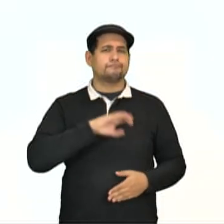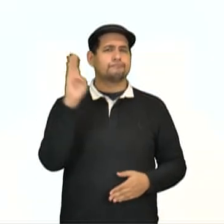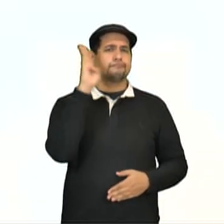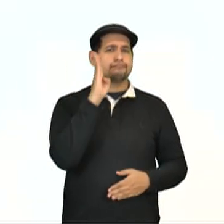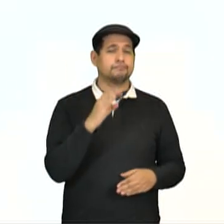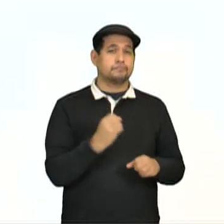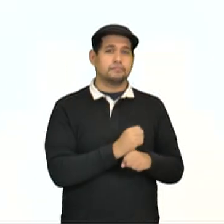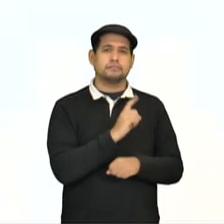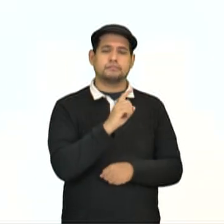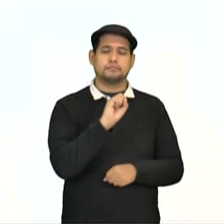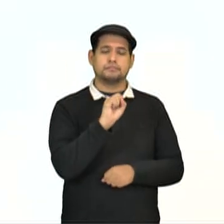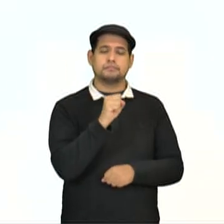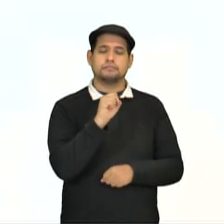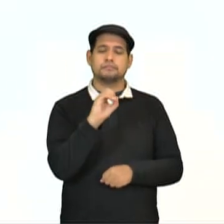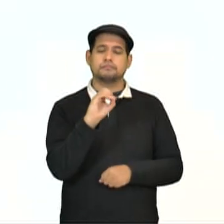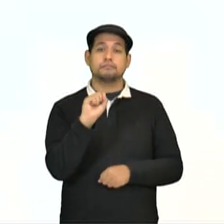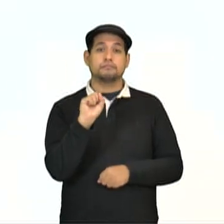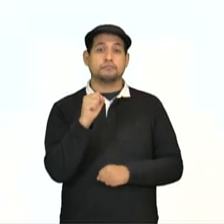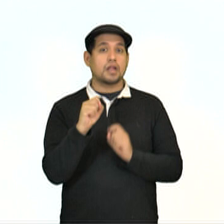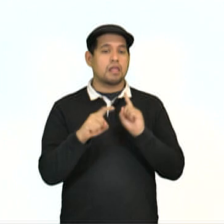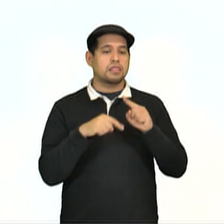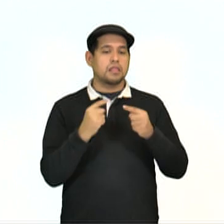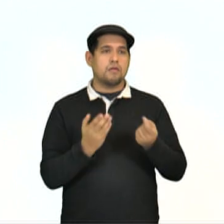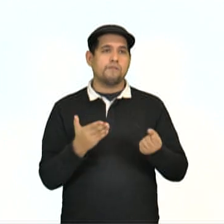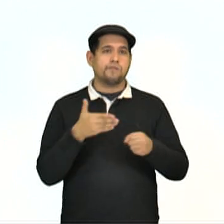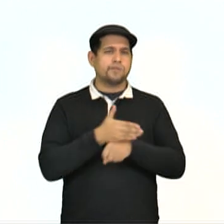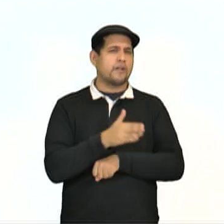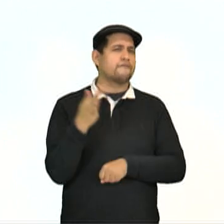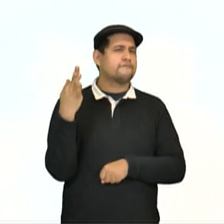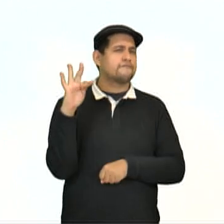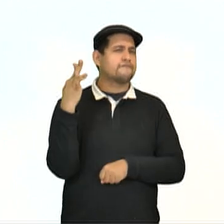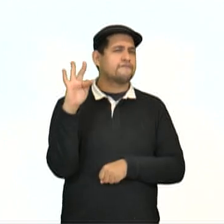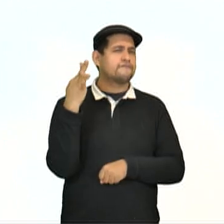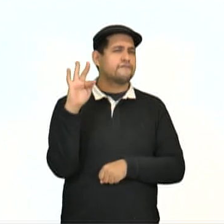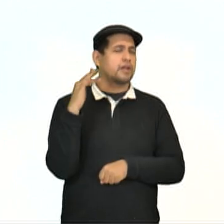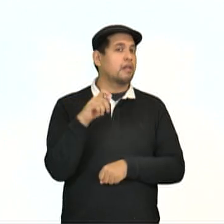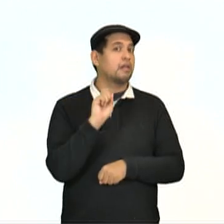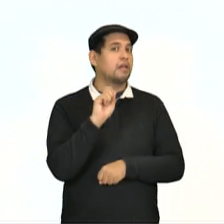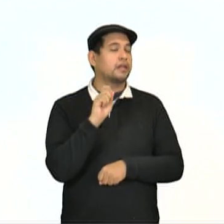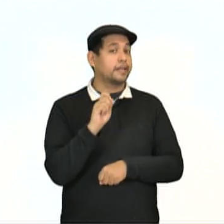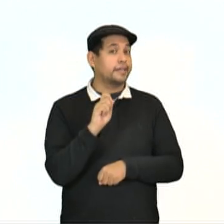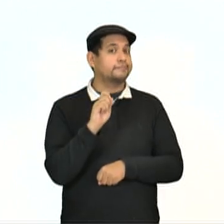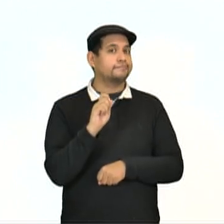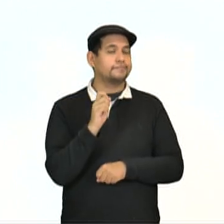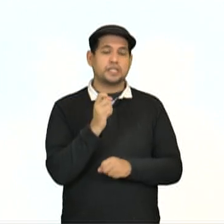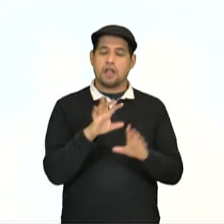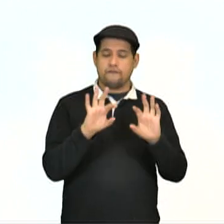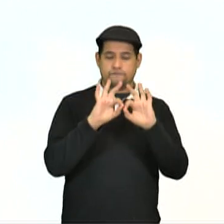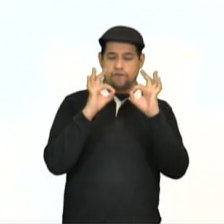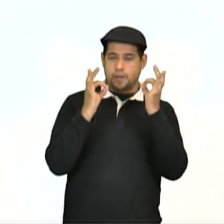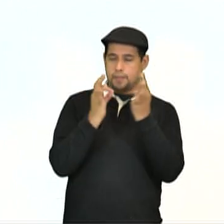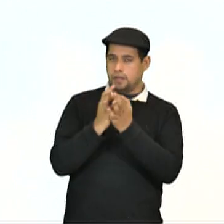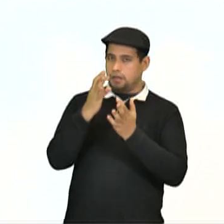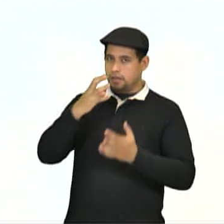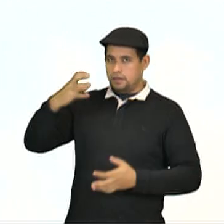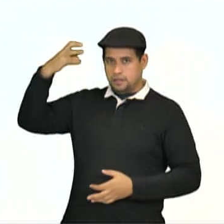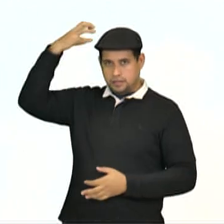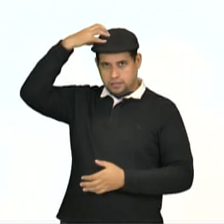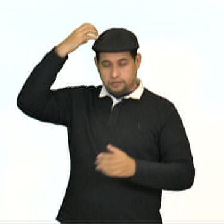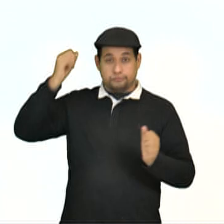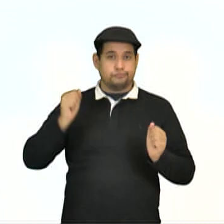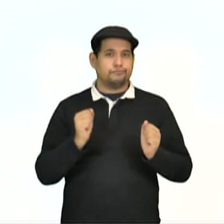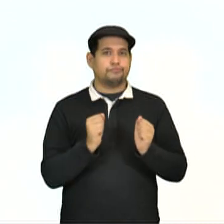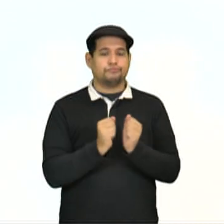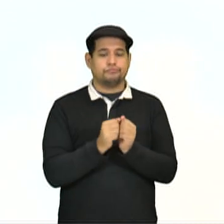em 1808 após a invasão francesa? Bom, quem veio foi a família real e mais a